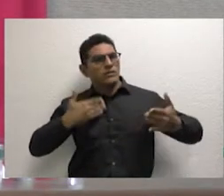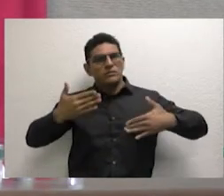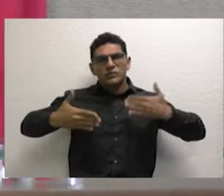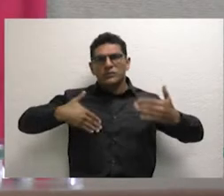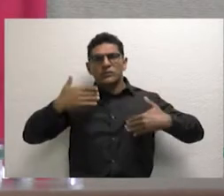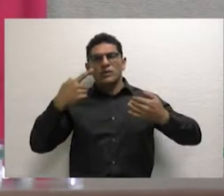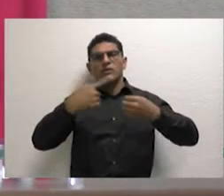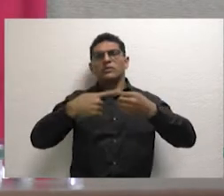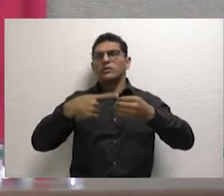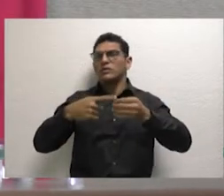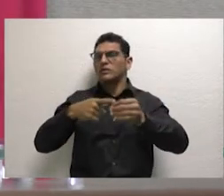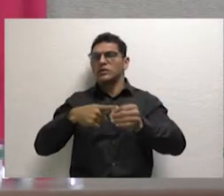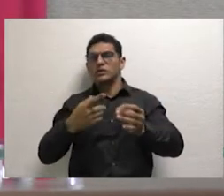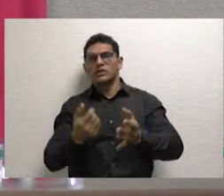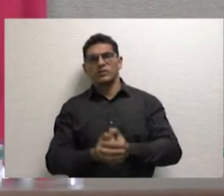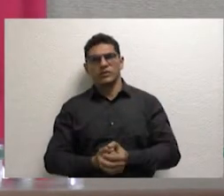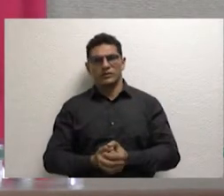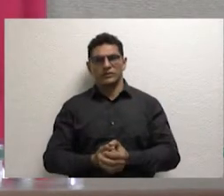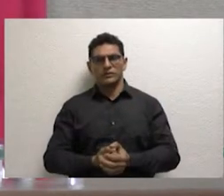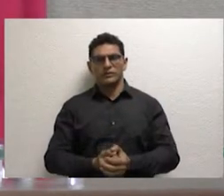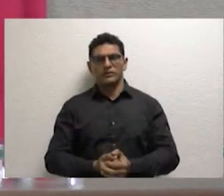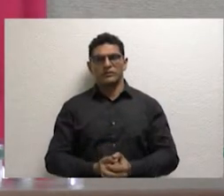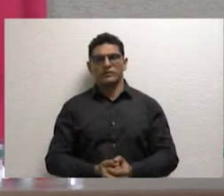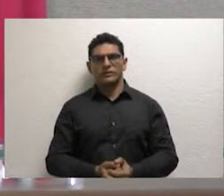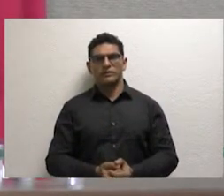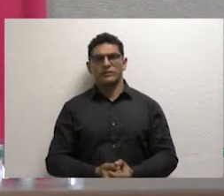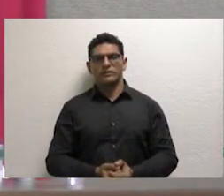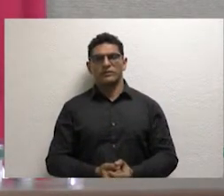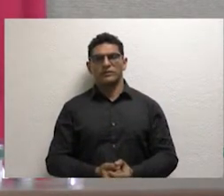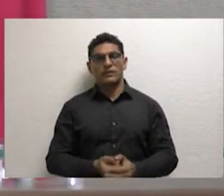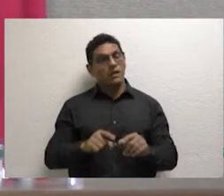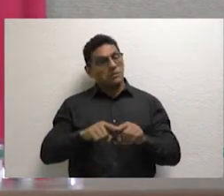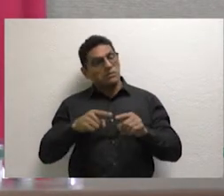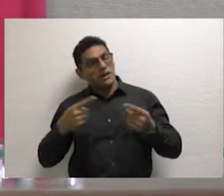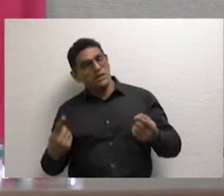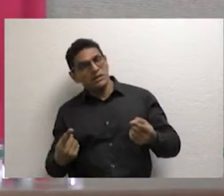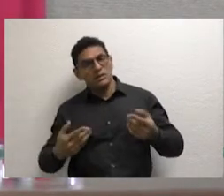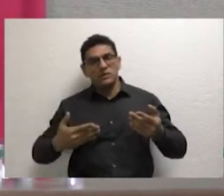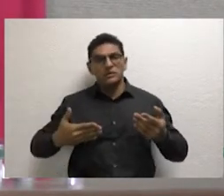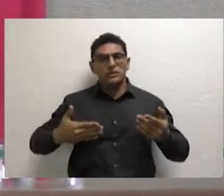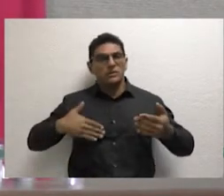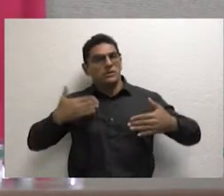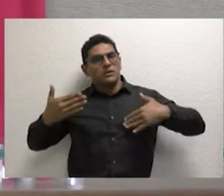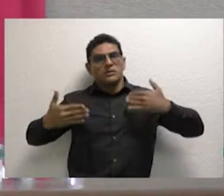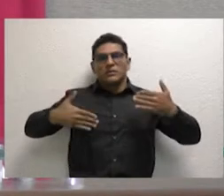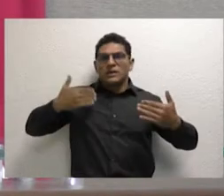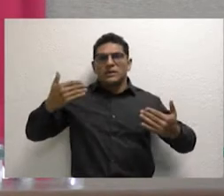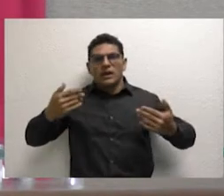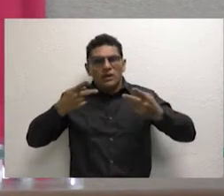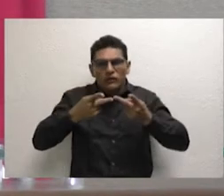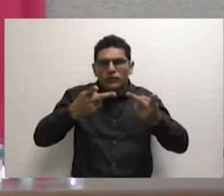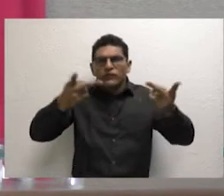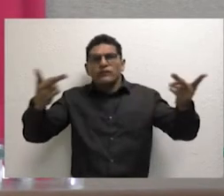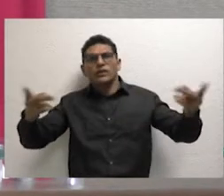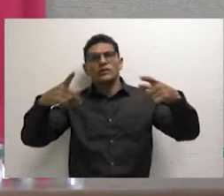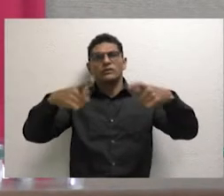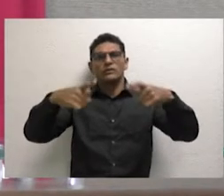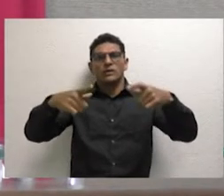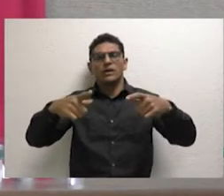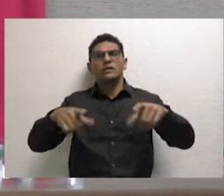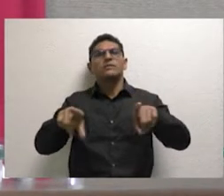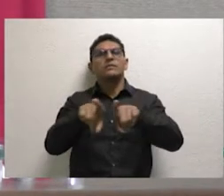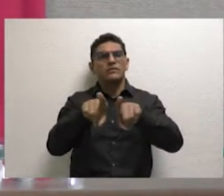parte principalmente do turismo. Mas, além do turismo, eu pude conversar também com a